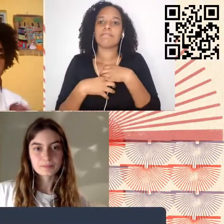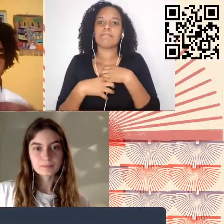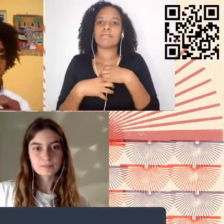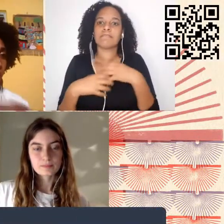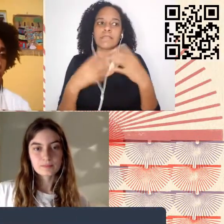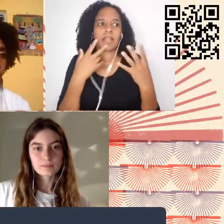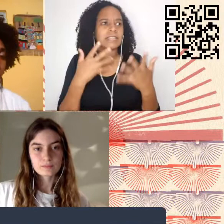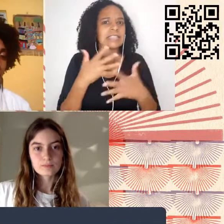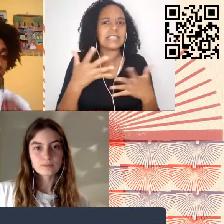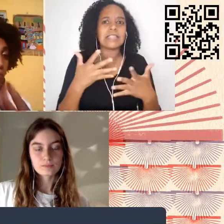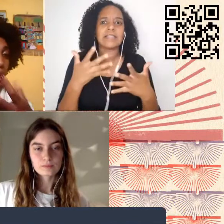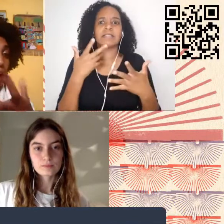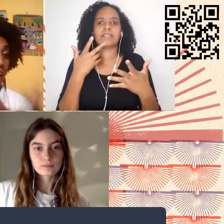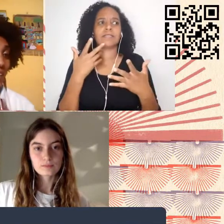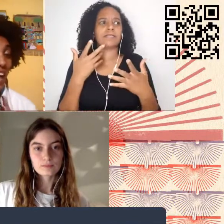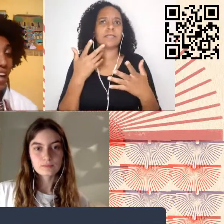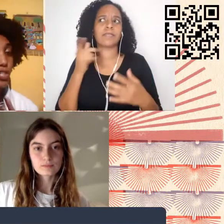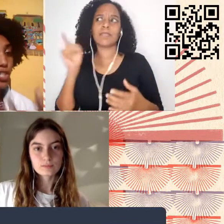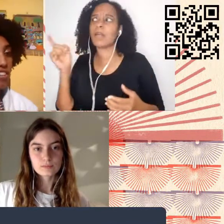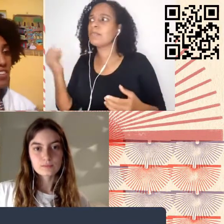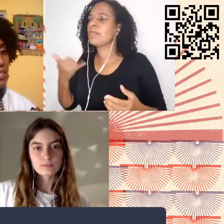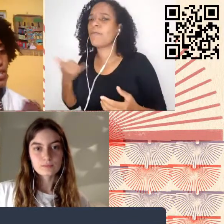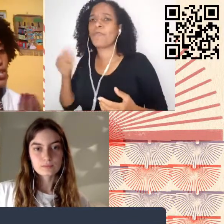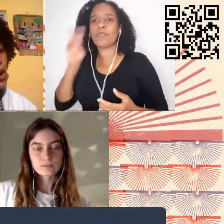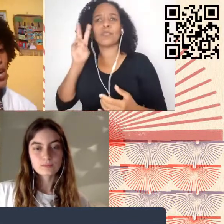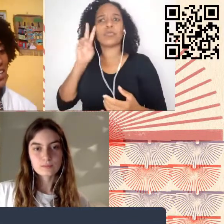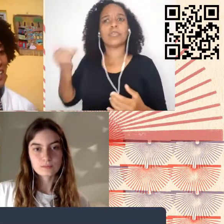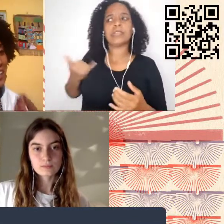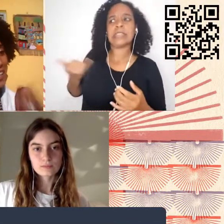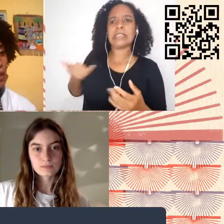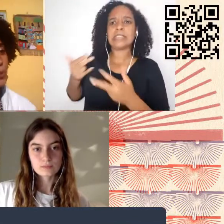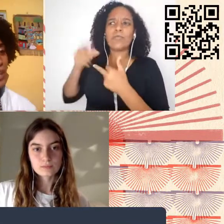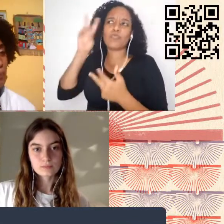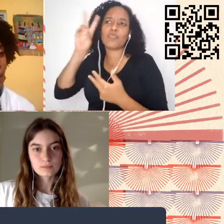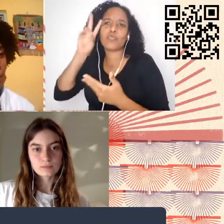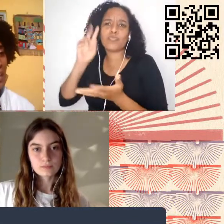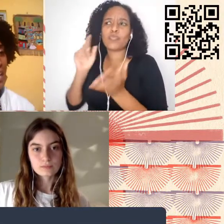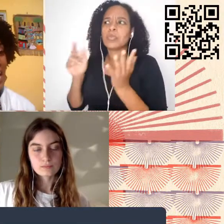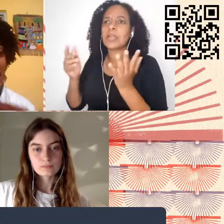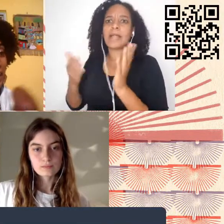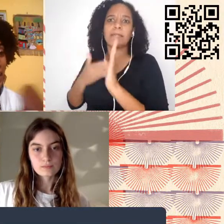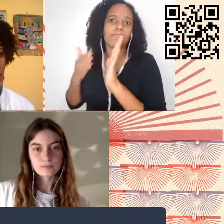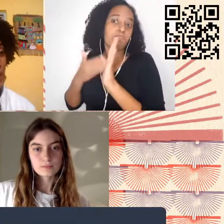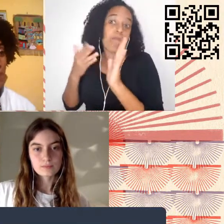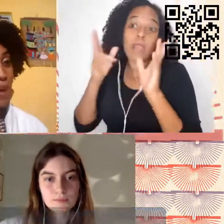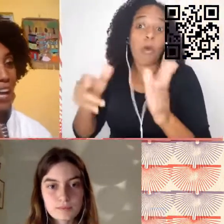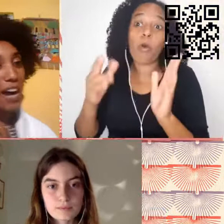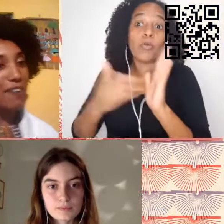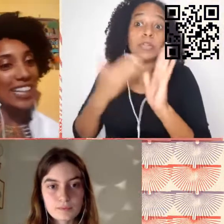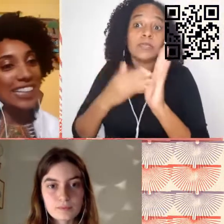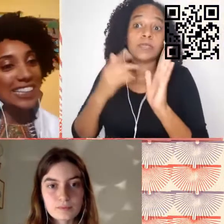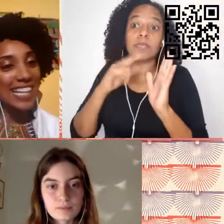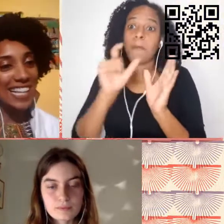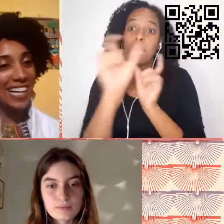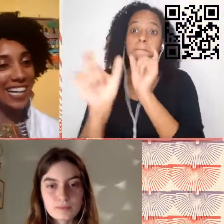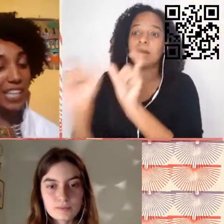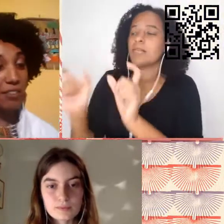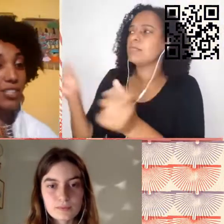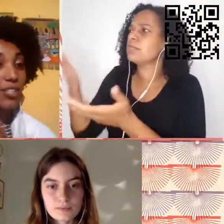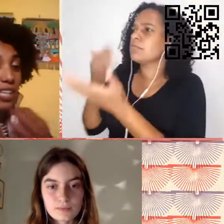entrave, né? Um conflito entre essa narrativa, essa história, essa literatura que para mim era a literatura da palavra,